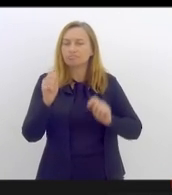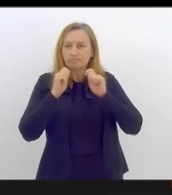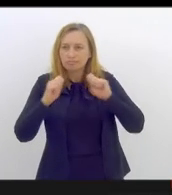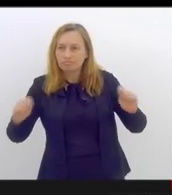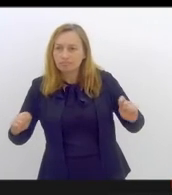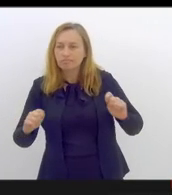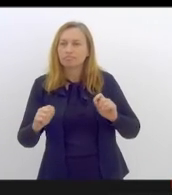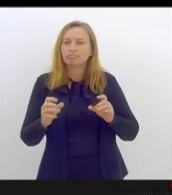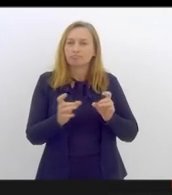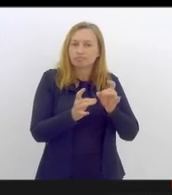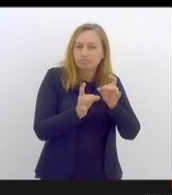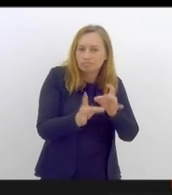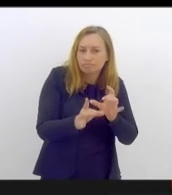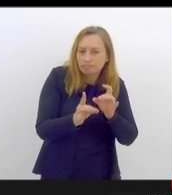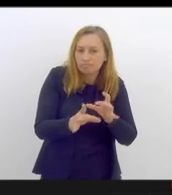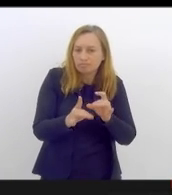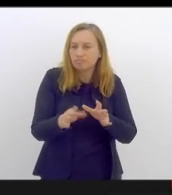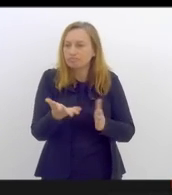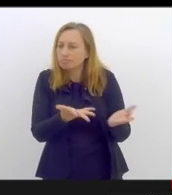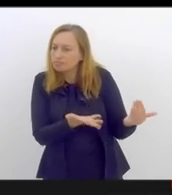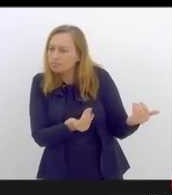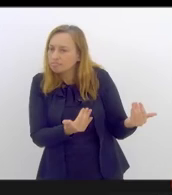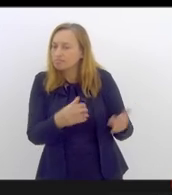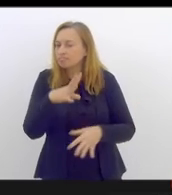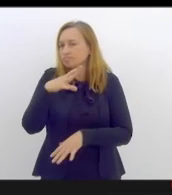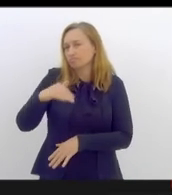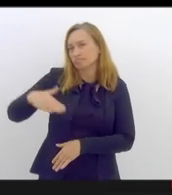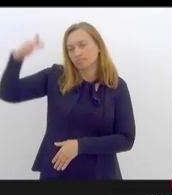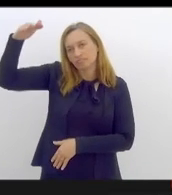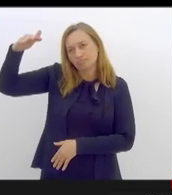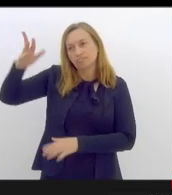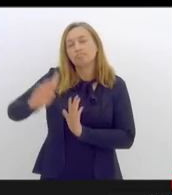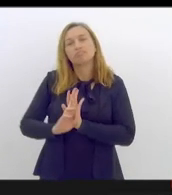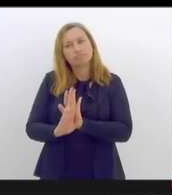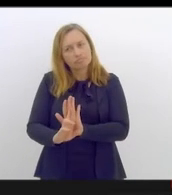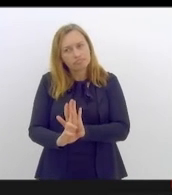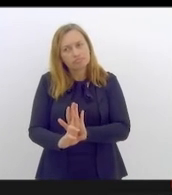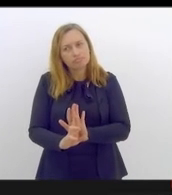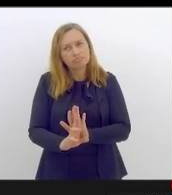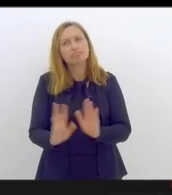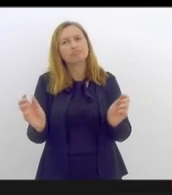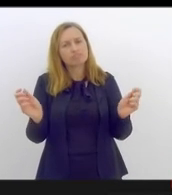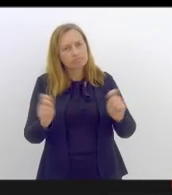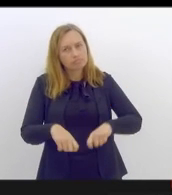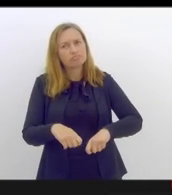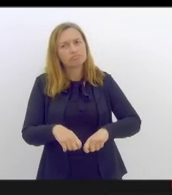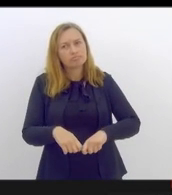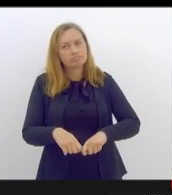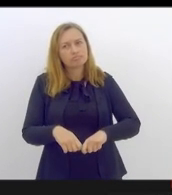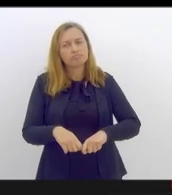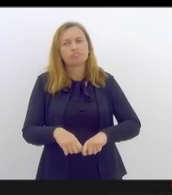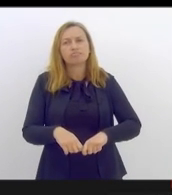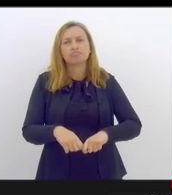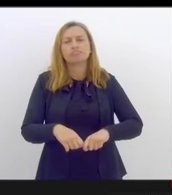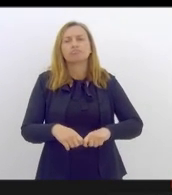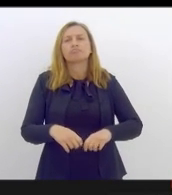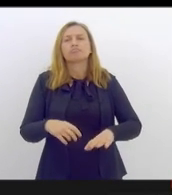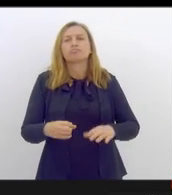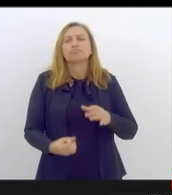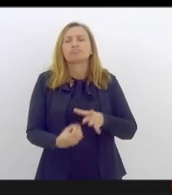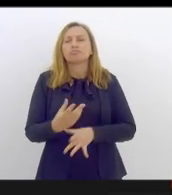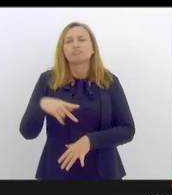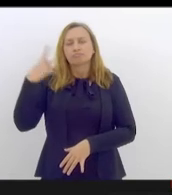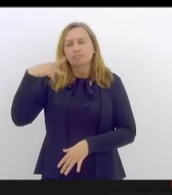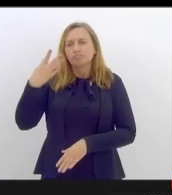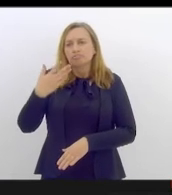comércio os jovens adultos entendem uma representação que seja capaz de definir as políticas públicas